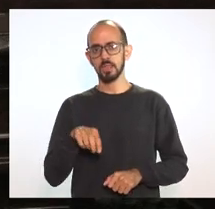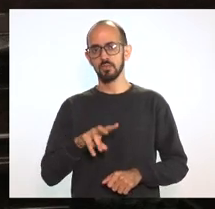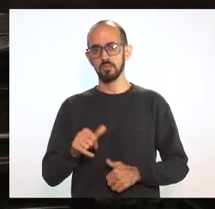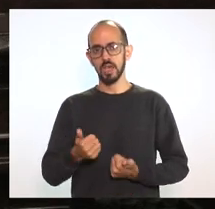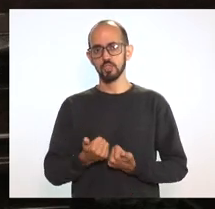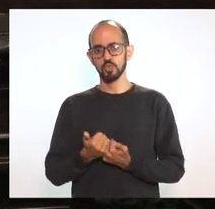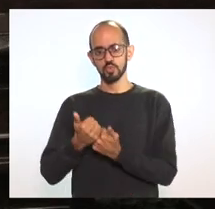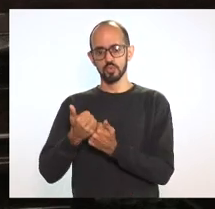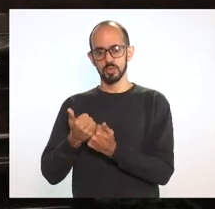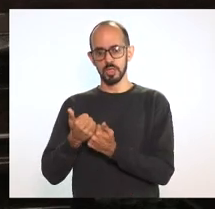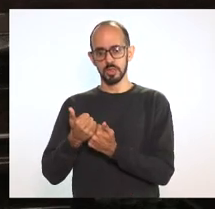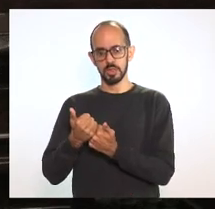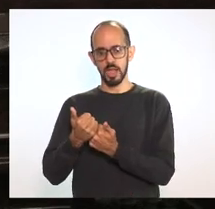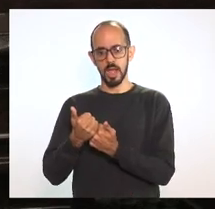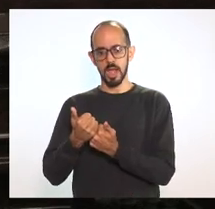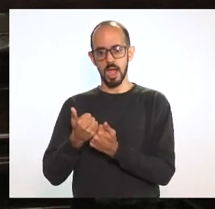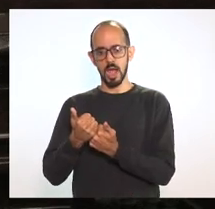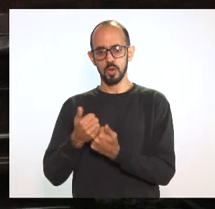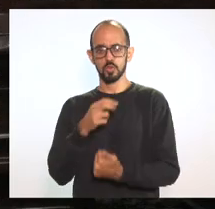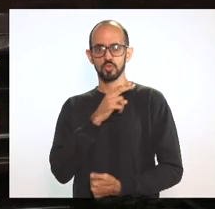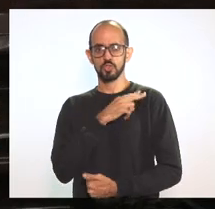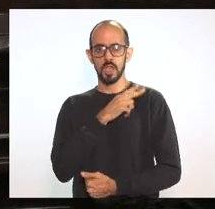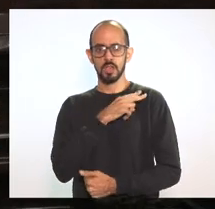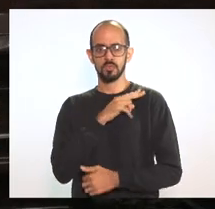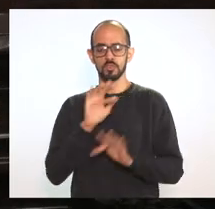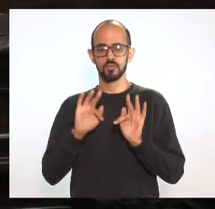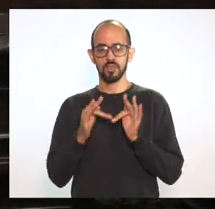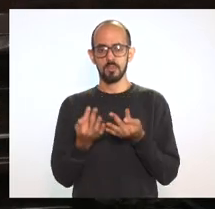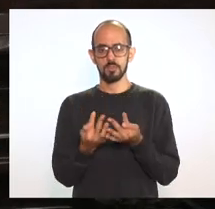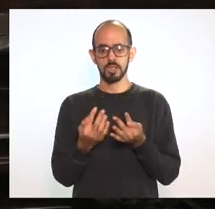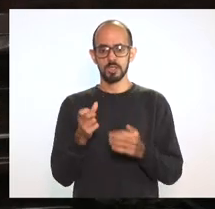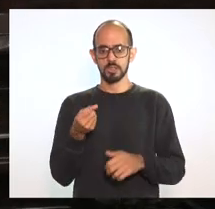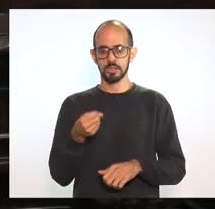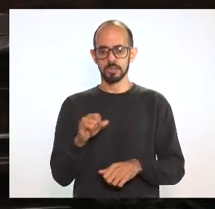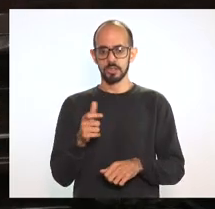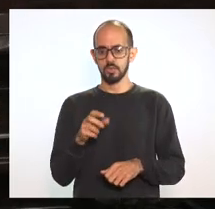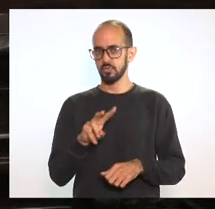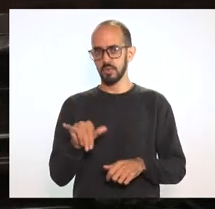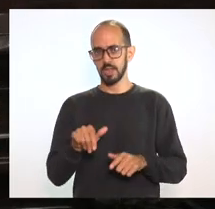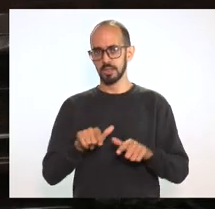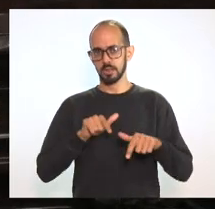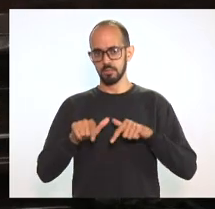o chefe de família e a sua família sem trabalhar.